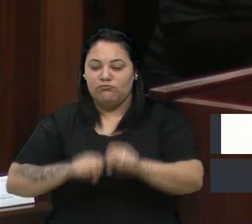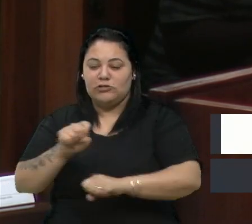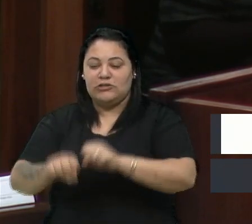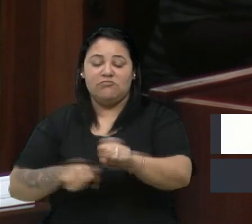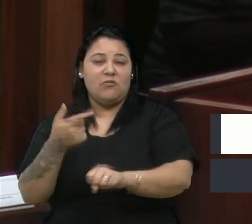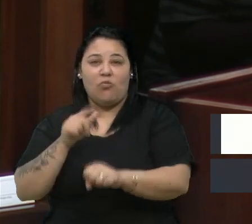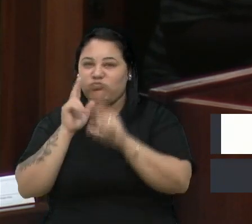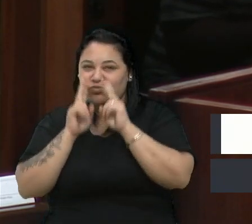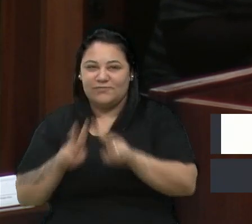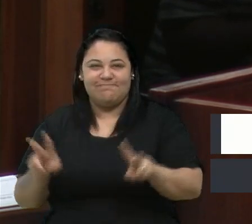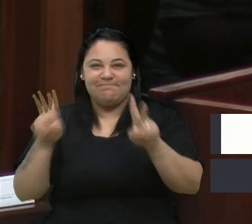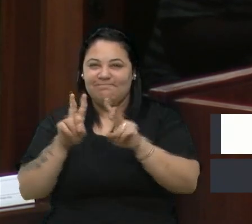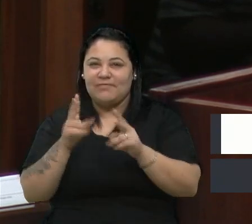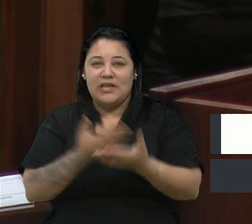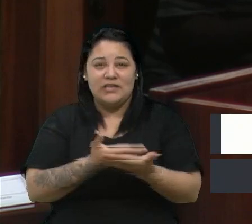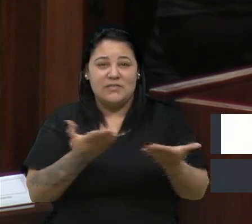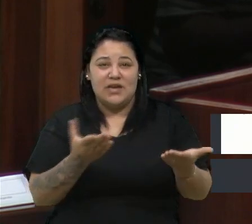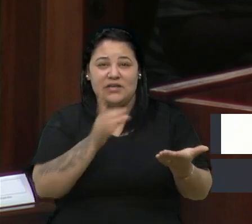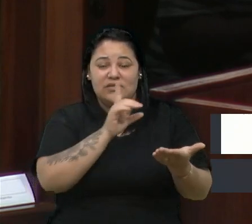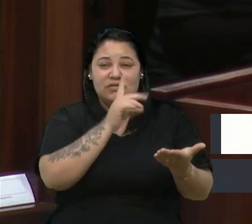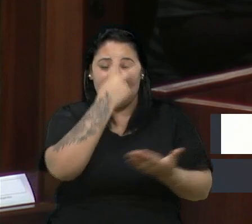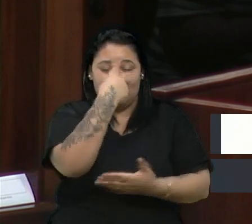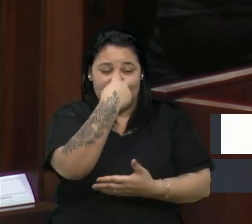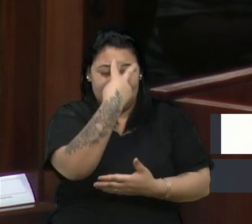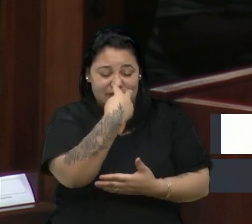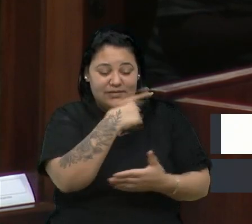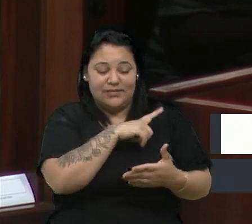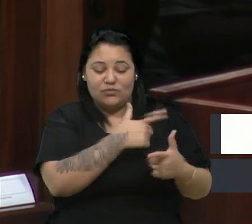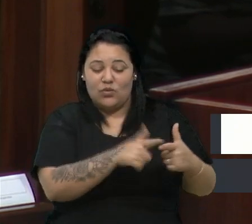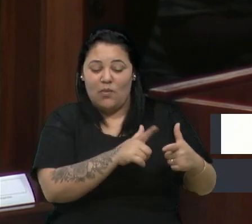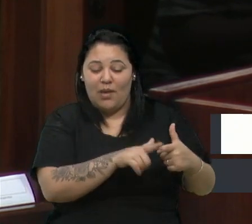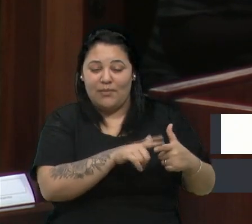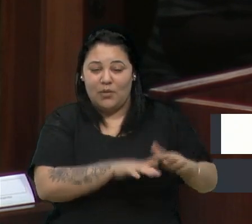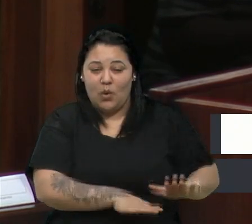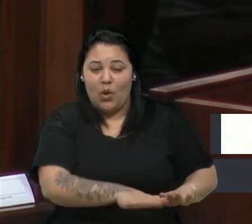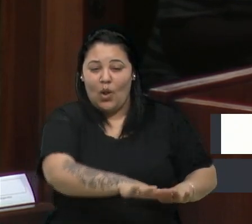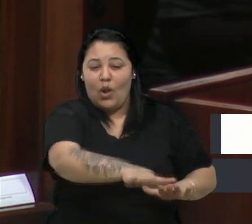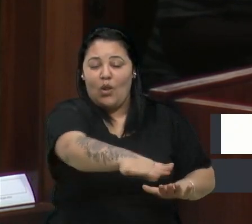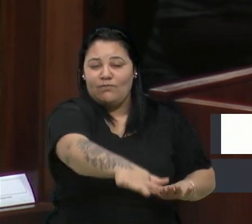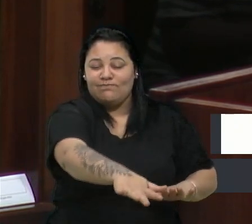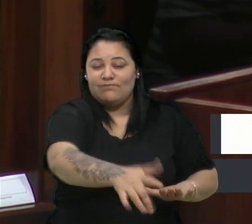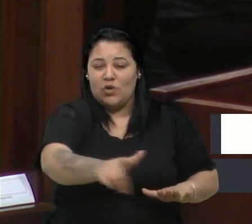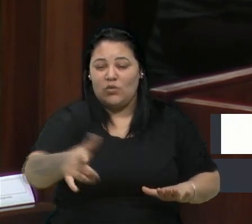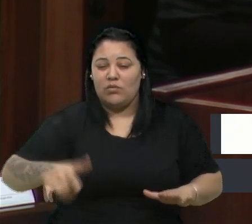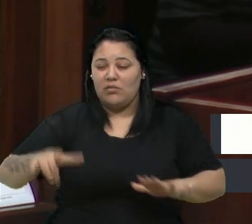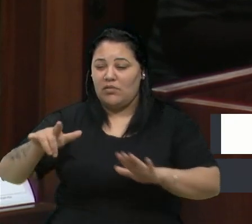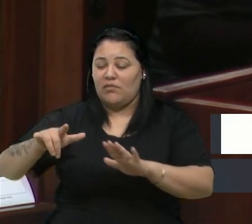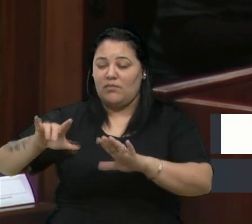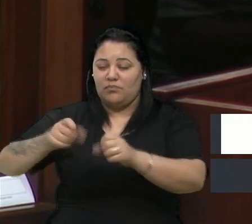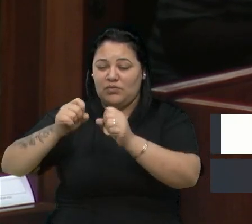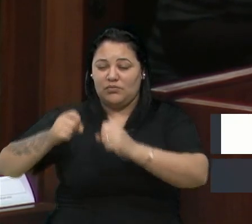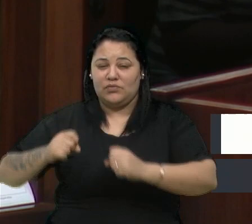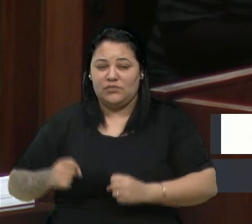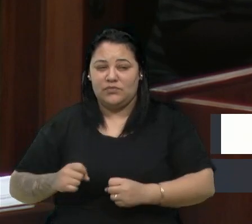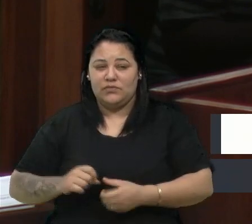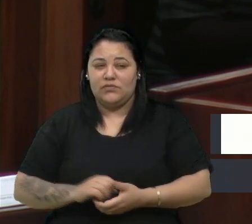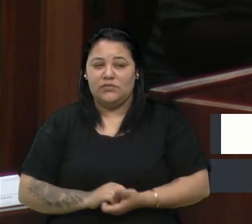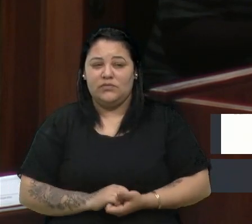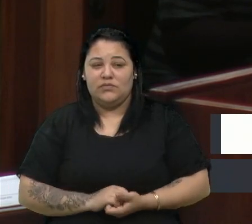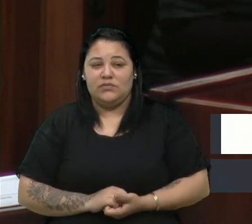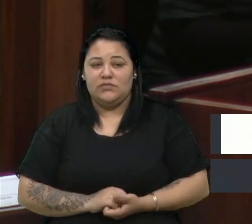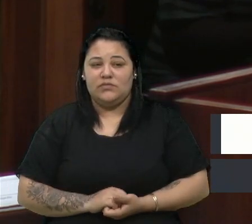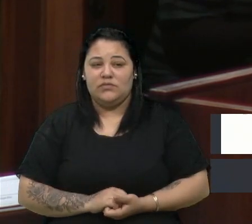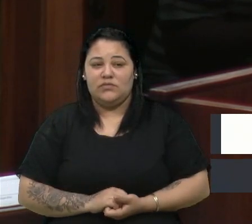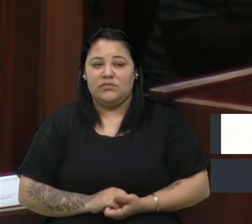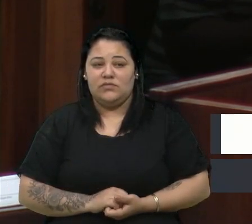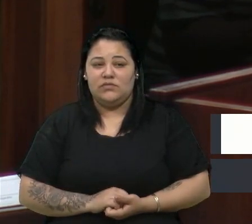visualização, espaço para deficientes visuais com problemas, outras rachaduras em espaço de circulação para pedestres. Mas eu não trouxe aqui só